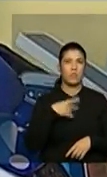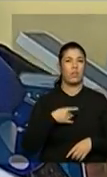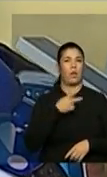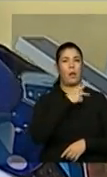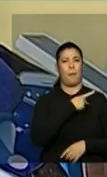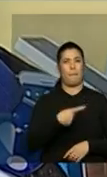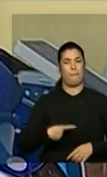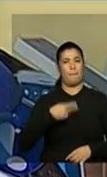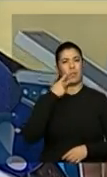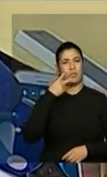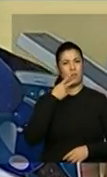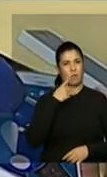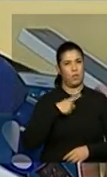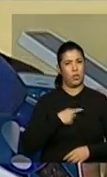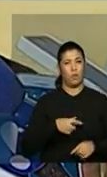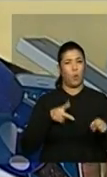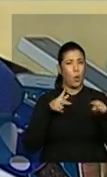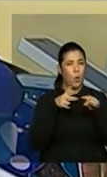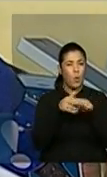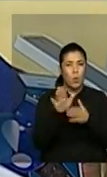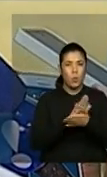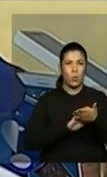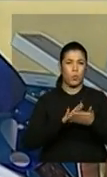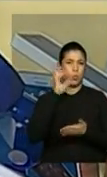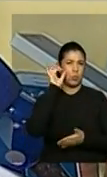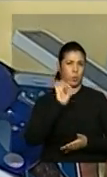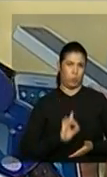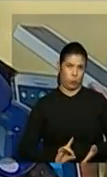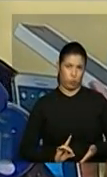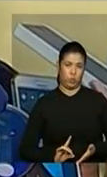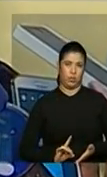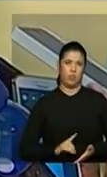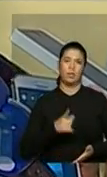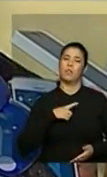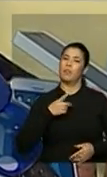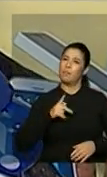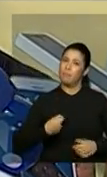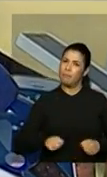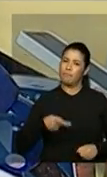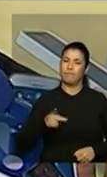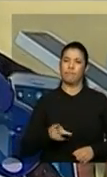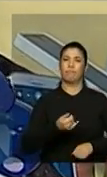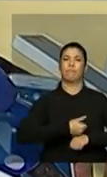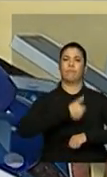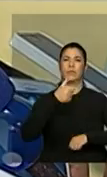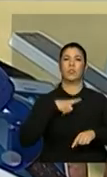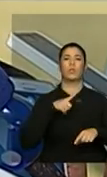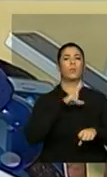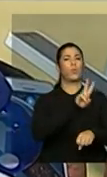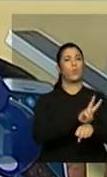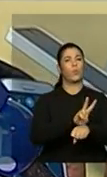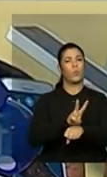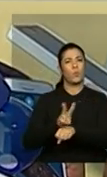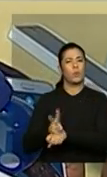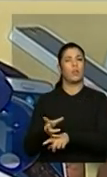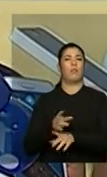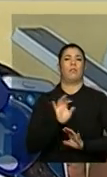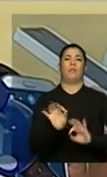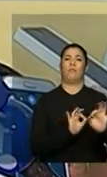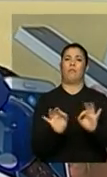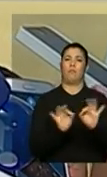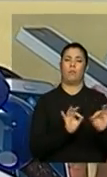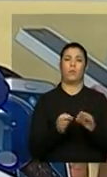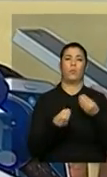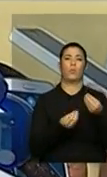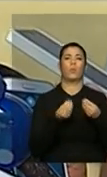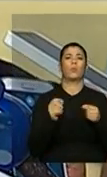menos, essa é a orientação. Isso não quer dizer que a gente não tenha sempre o que melhorar do ponto de vista dos controles, do ponto de vista de organizar melhor